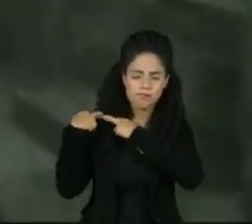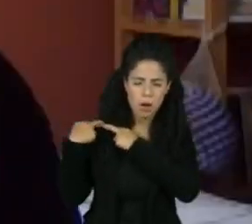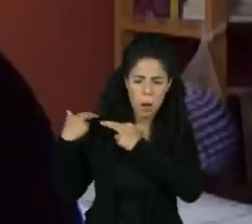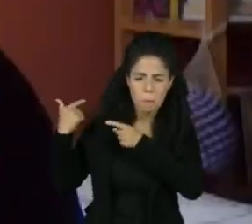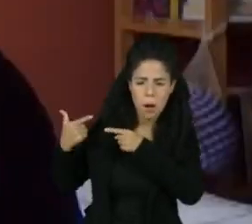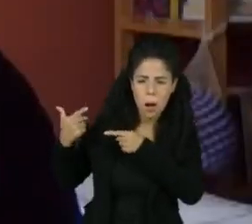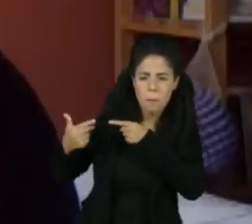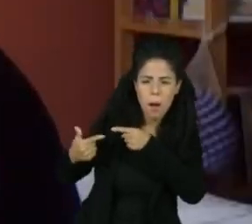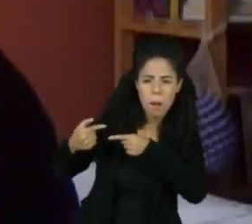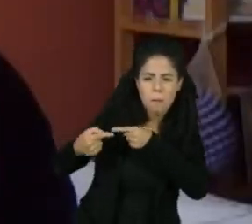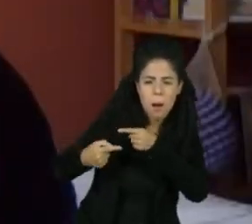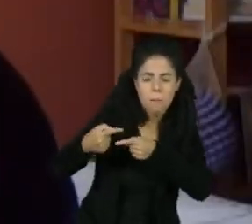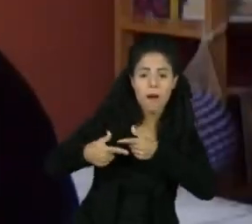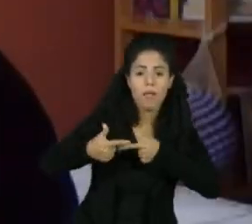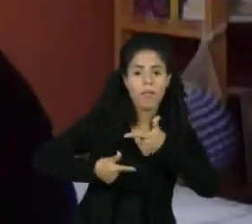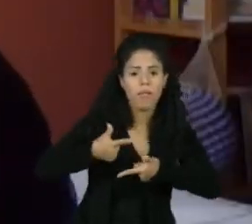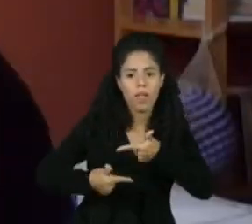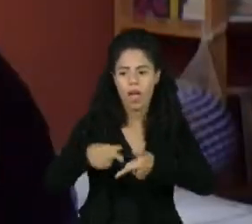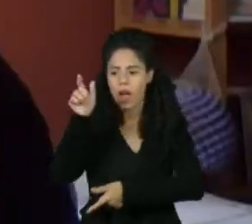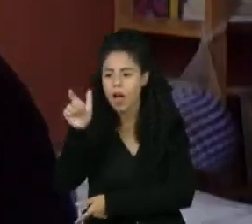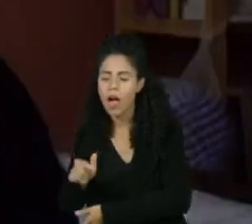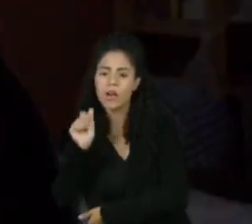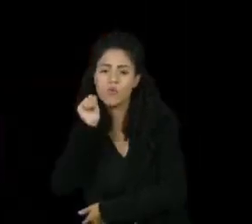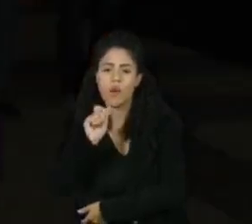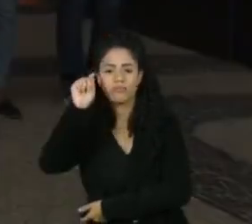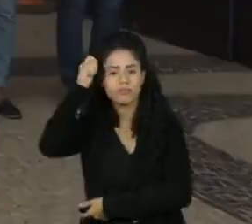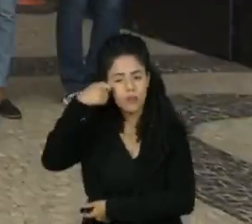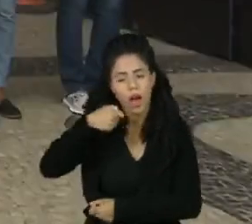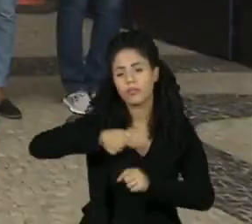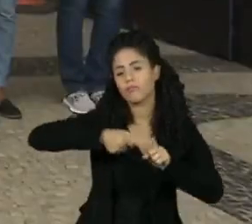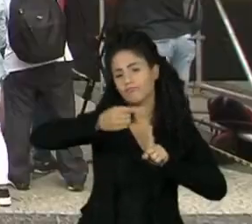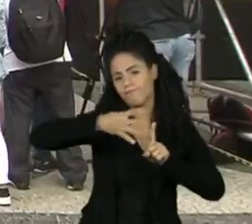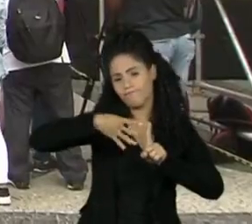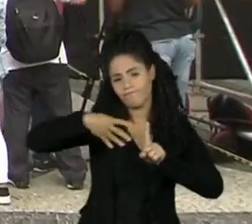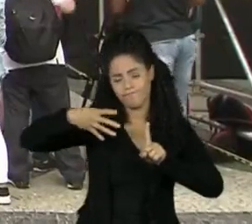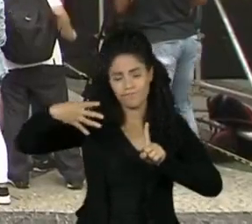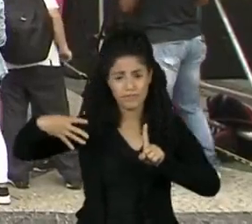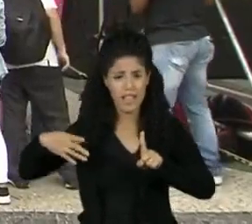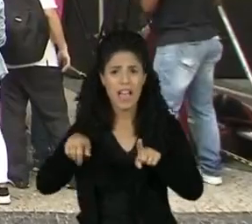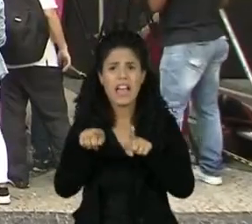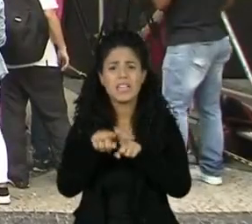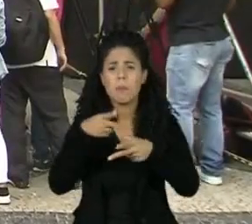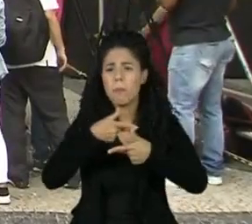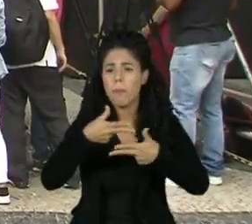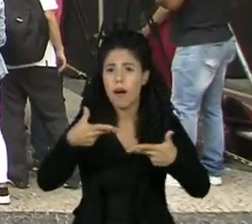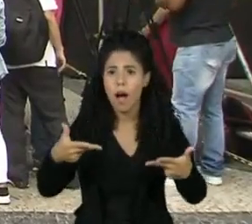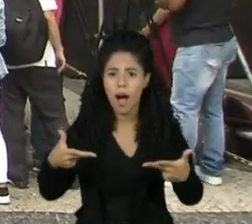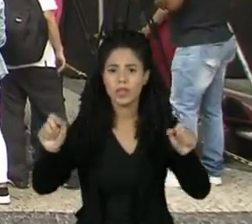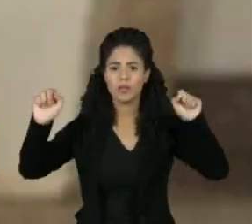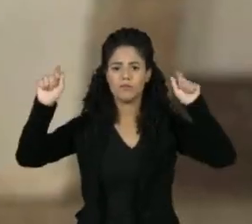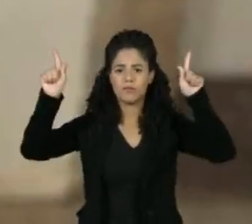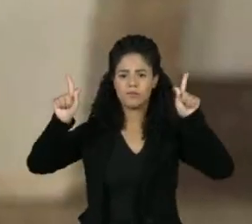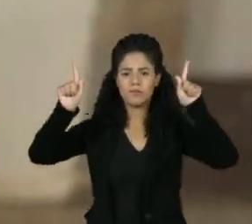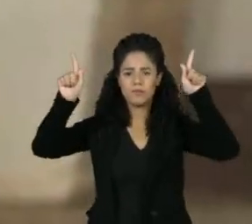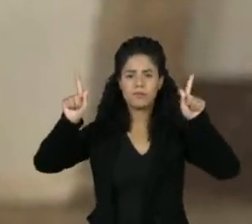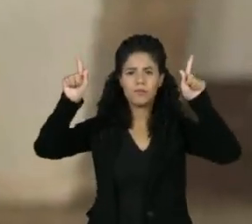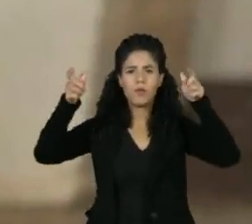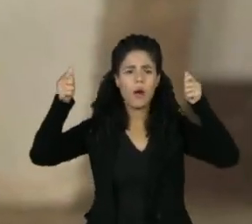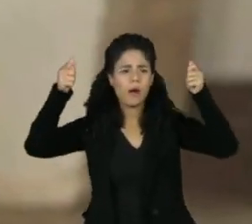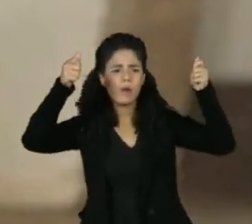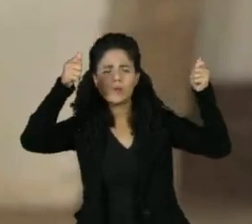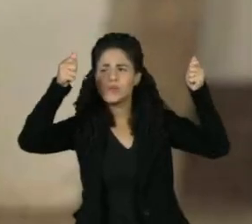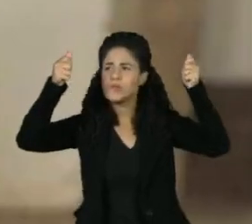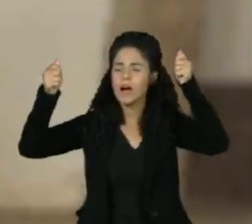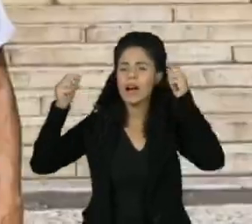classe trabalhadora, as mulheres, negros e negras e LGBTs. Além de inspirar movimentos sociais, a história e a luta de Marielle Franco